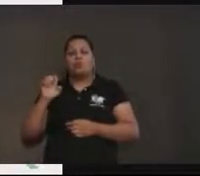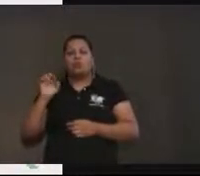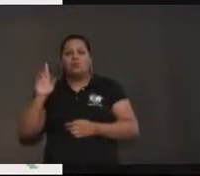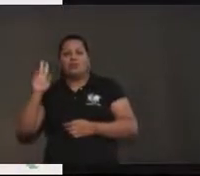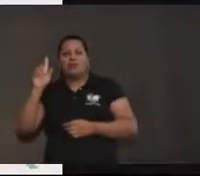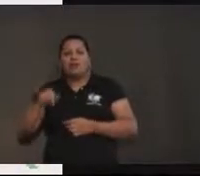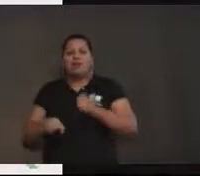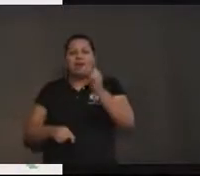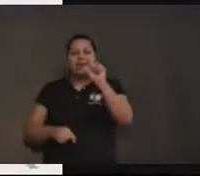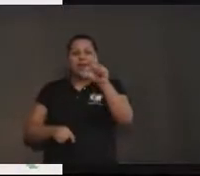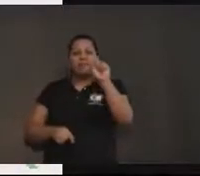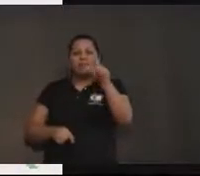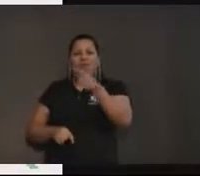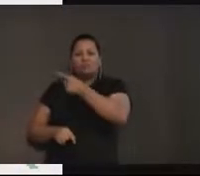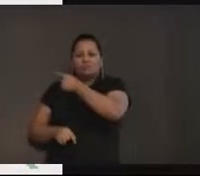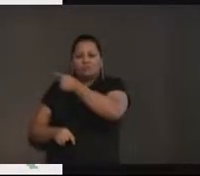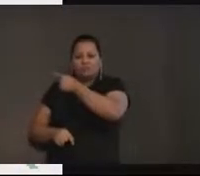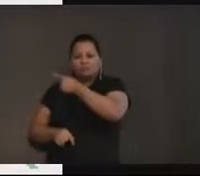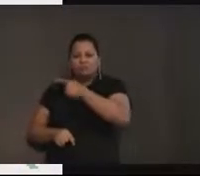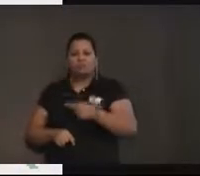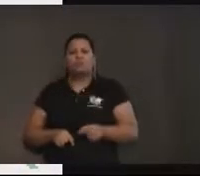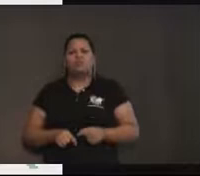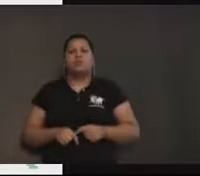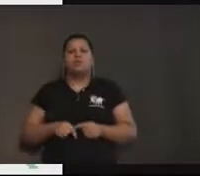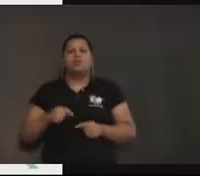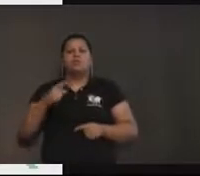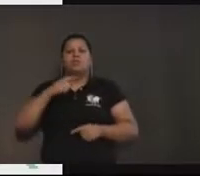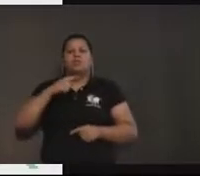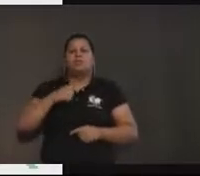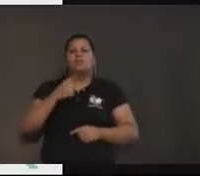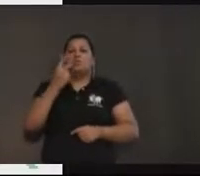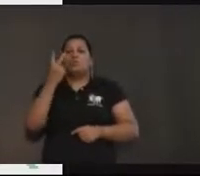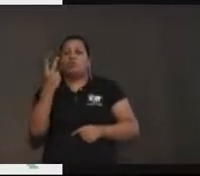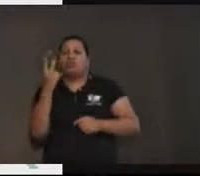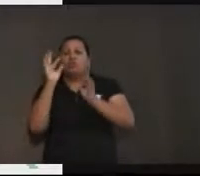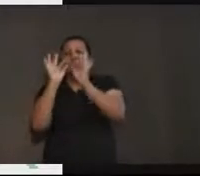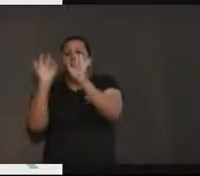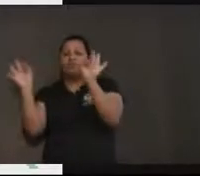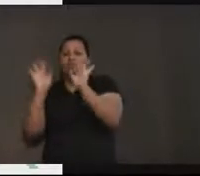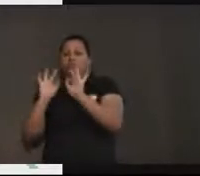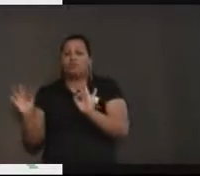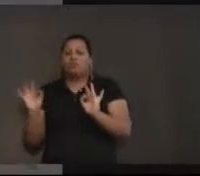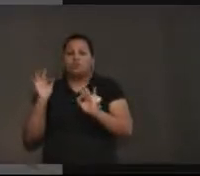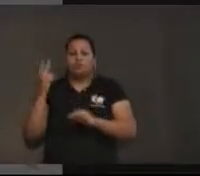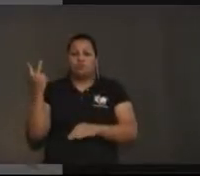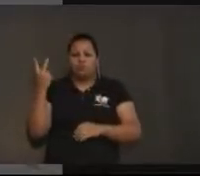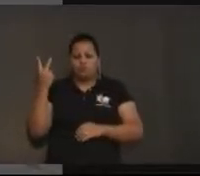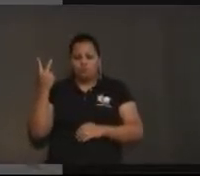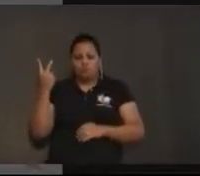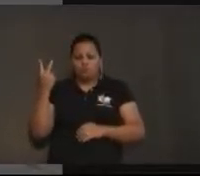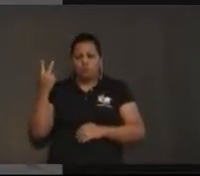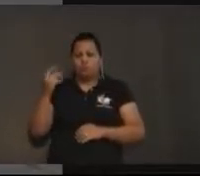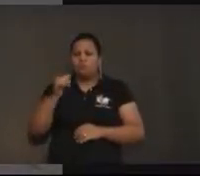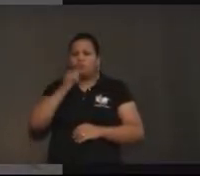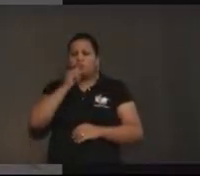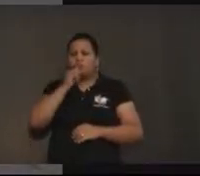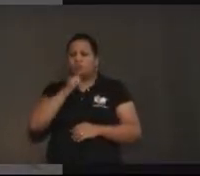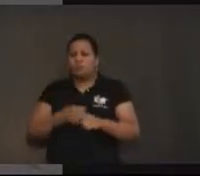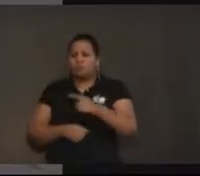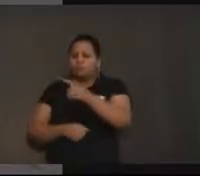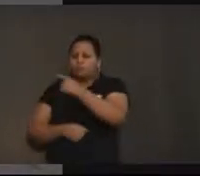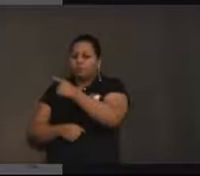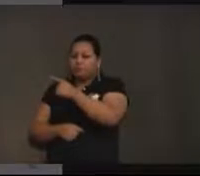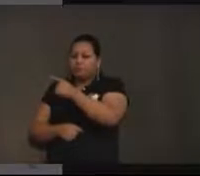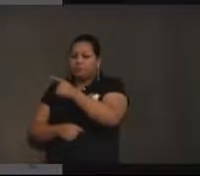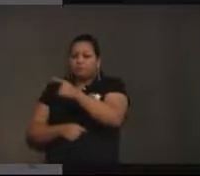trata um produto entre duas funções que é um produto que vai aparecer o you o produto que vai aparecer aqui nessa